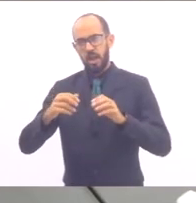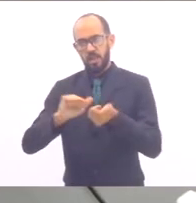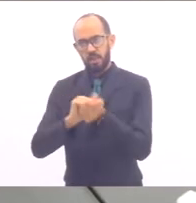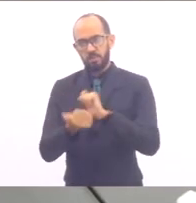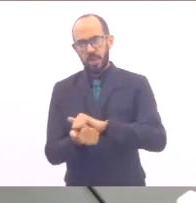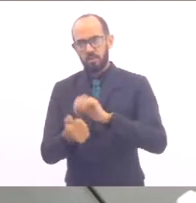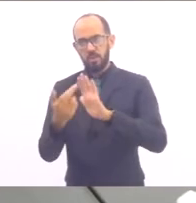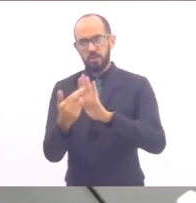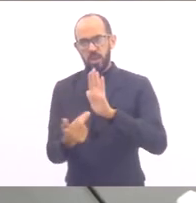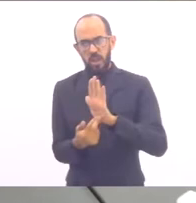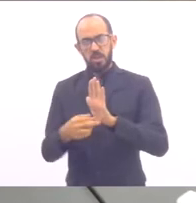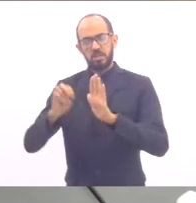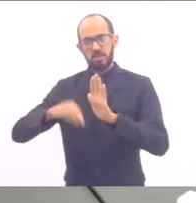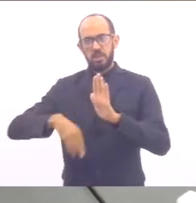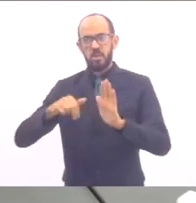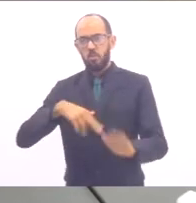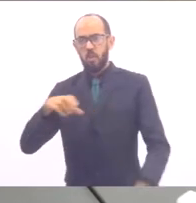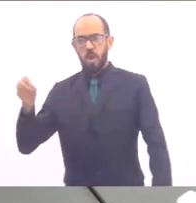qual a data que vai ser o chamamento.